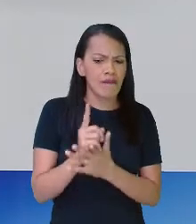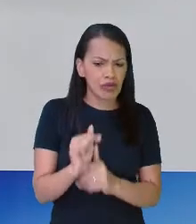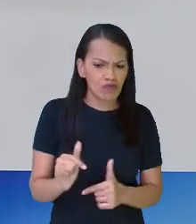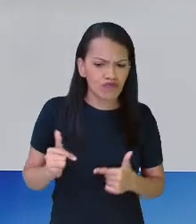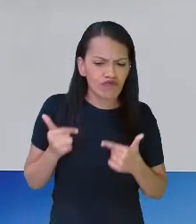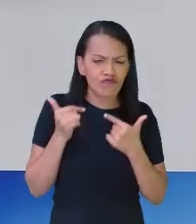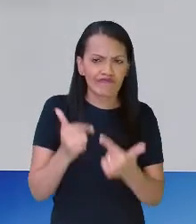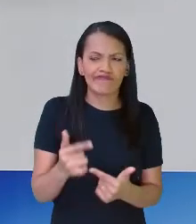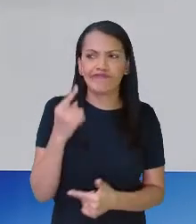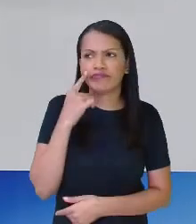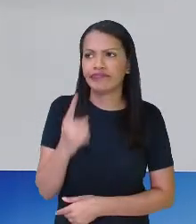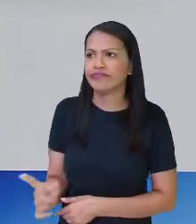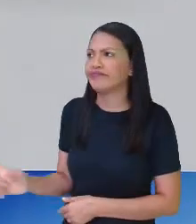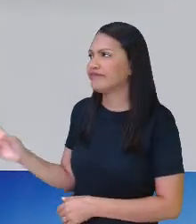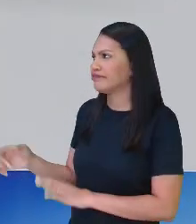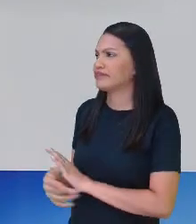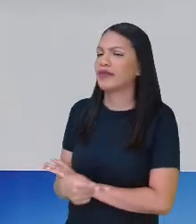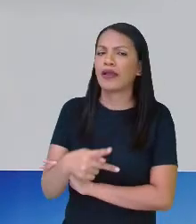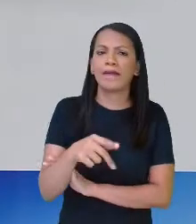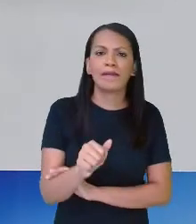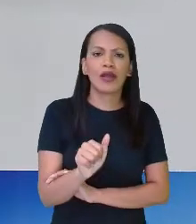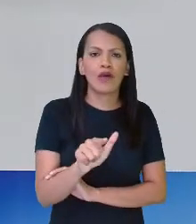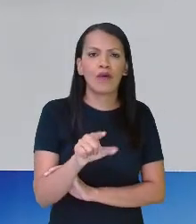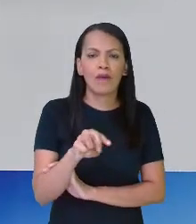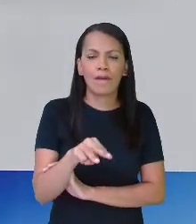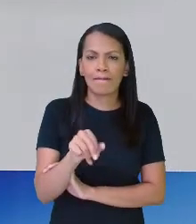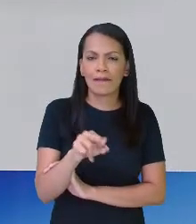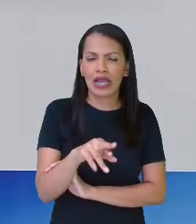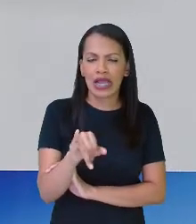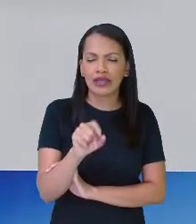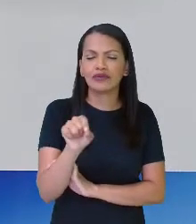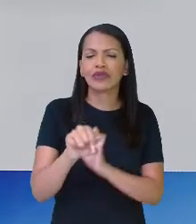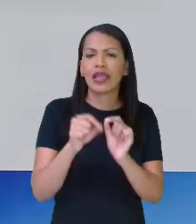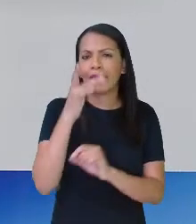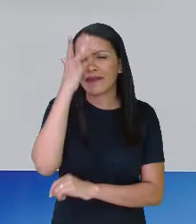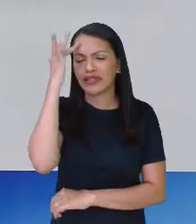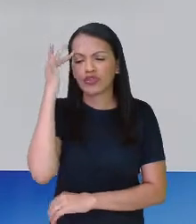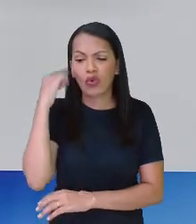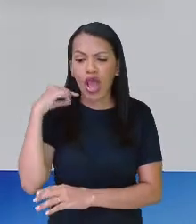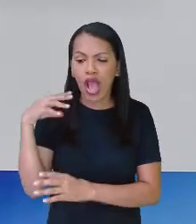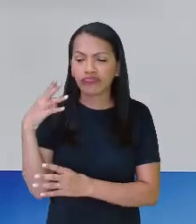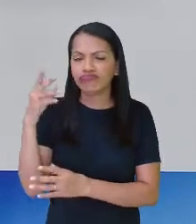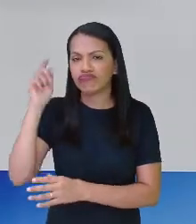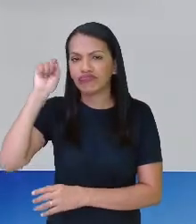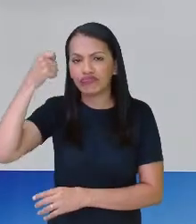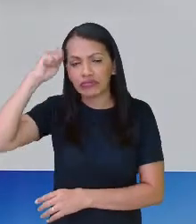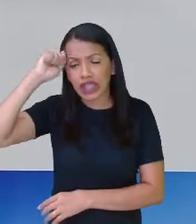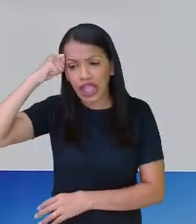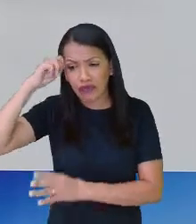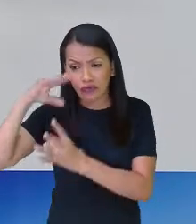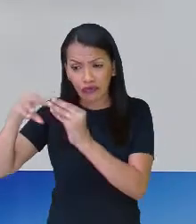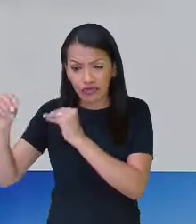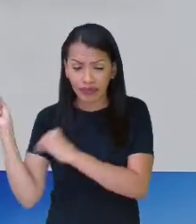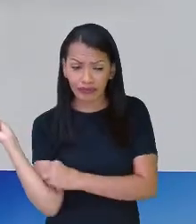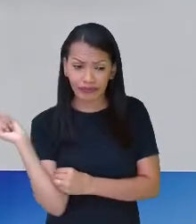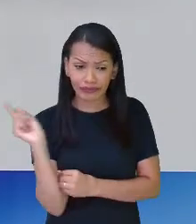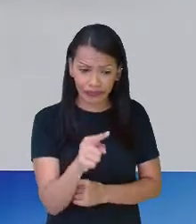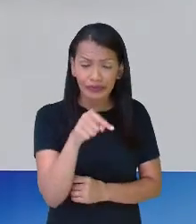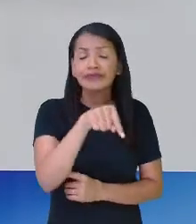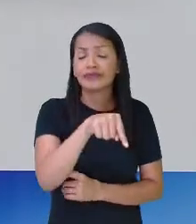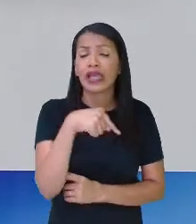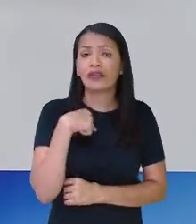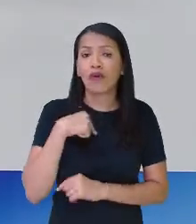Então, Palmares era o refúgio dos escravos fugitivos de engenho das capitanias de Pernambuco e da